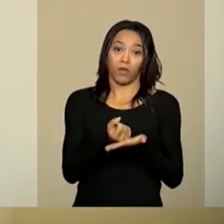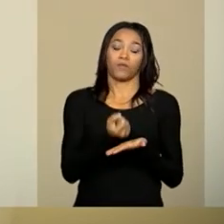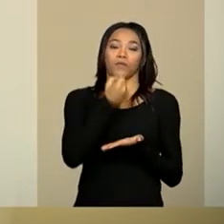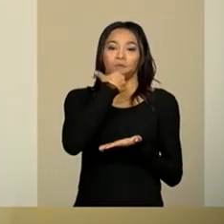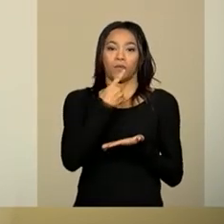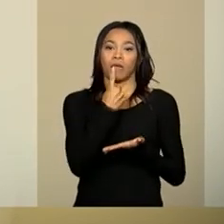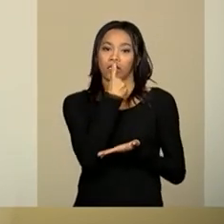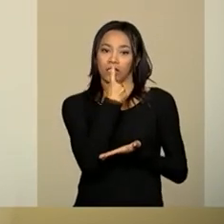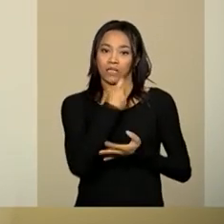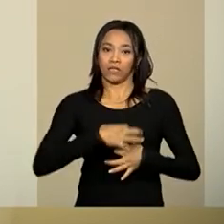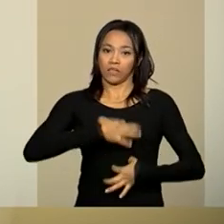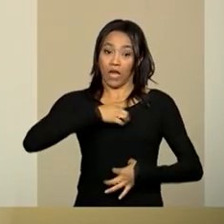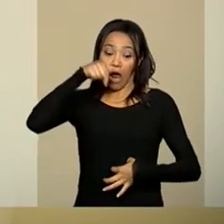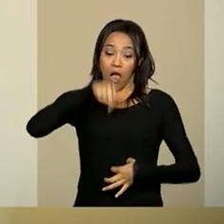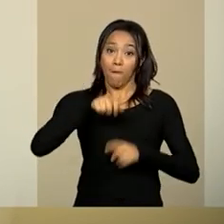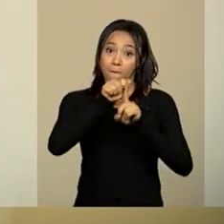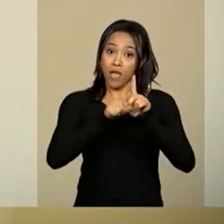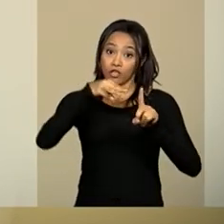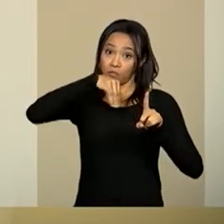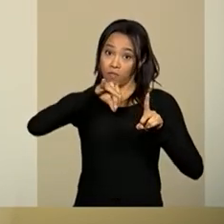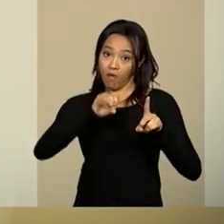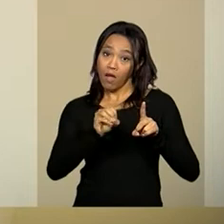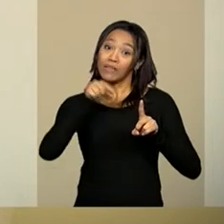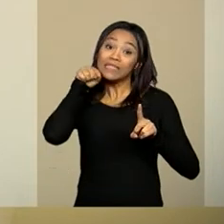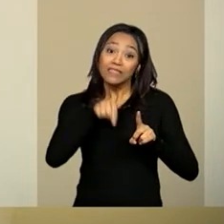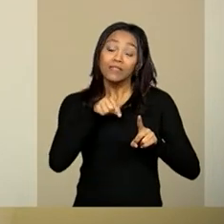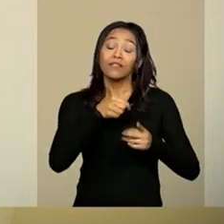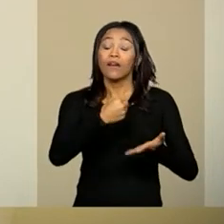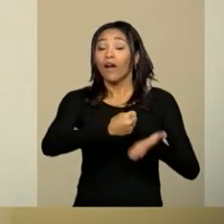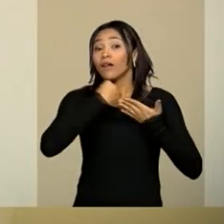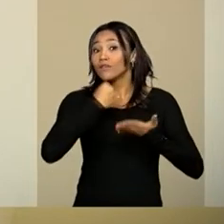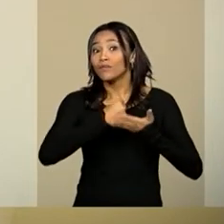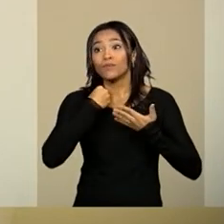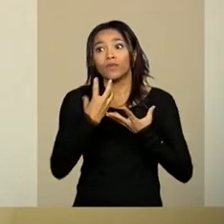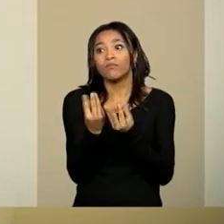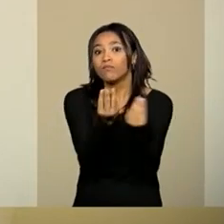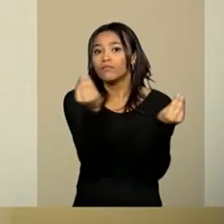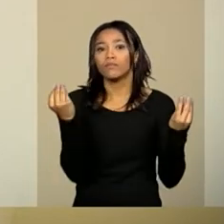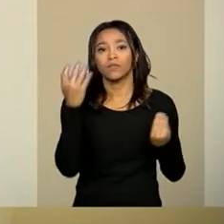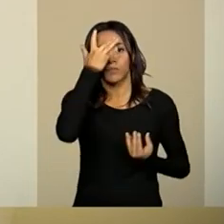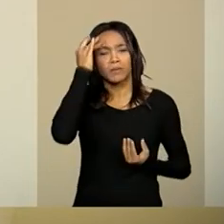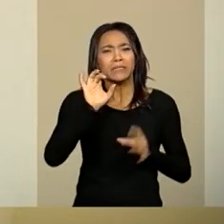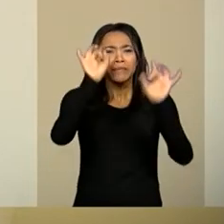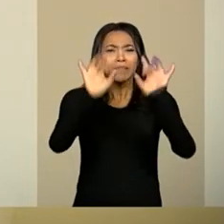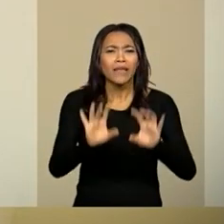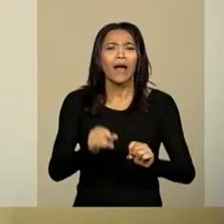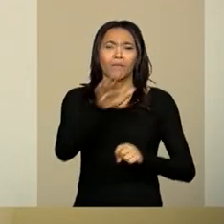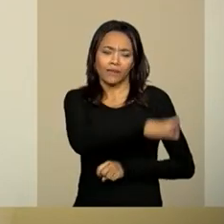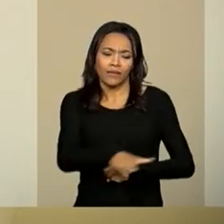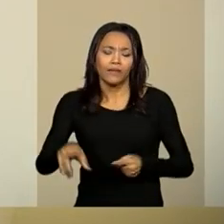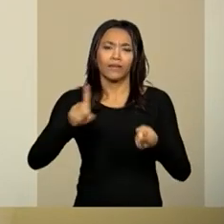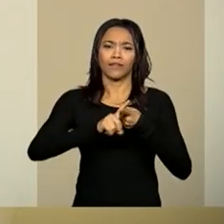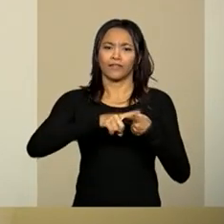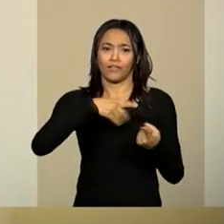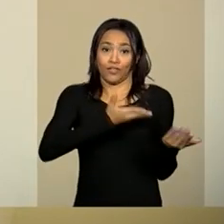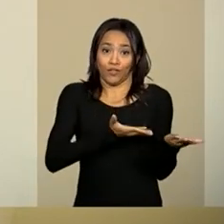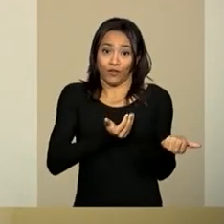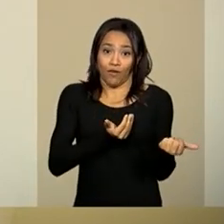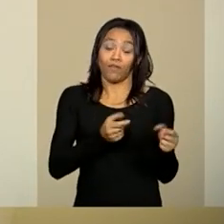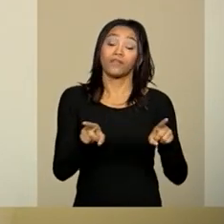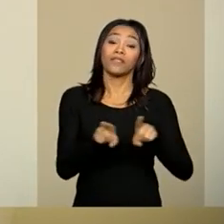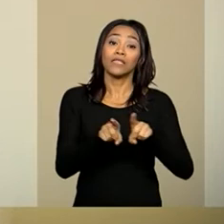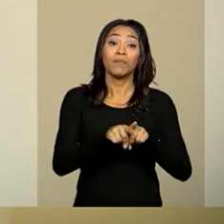asma agora em maio isso É muita gente em especial crianças jovens